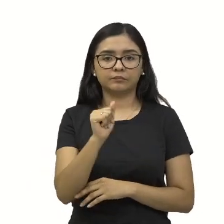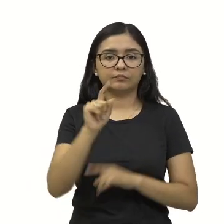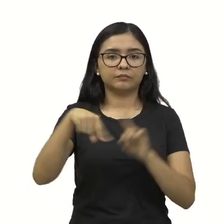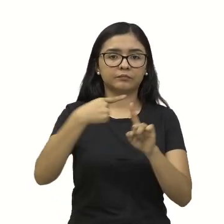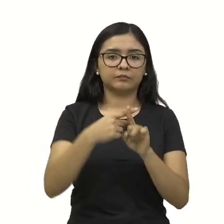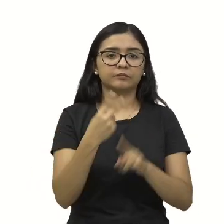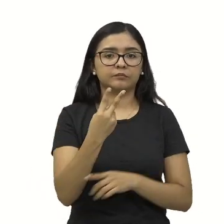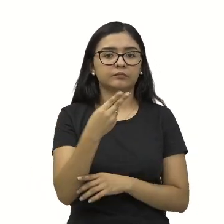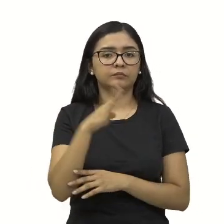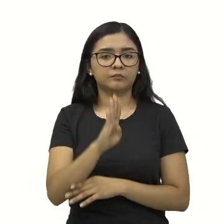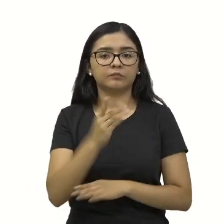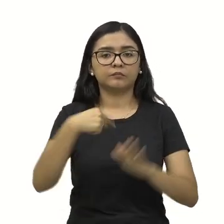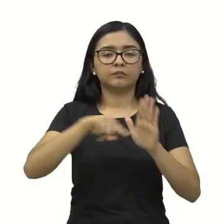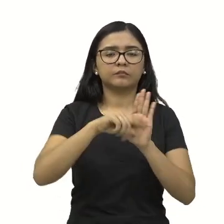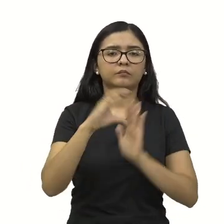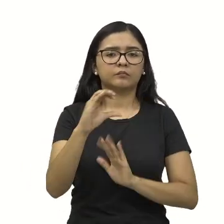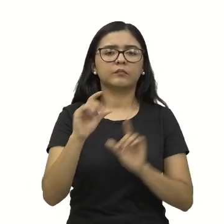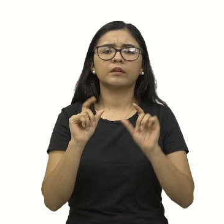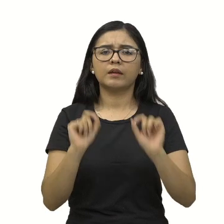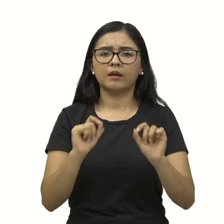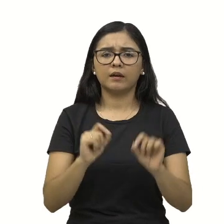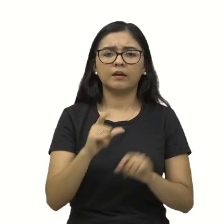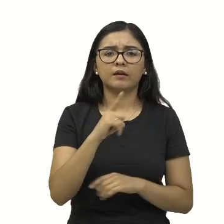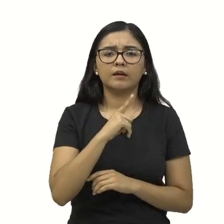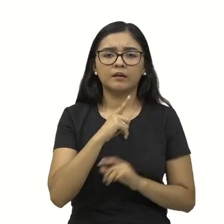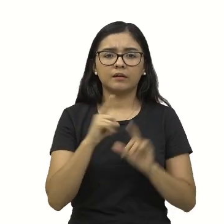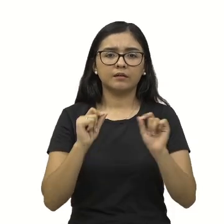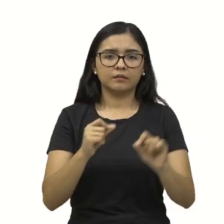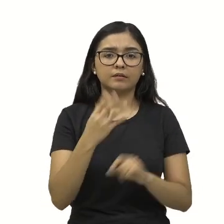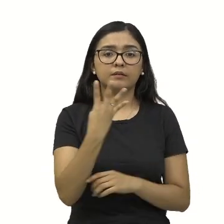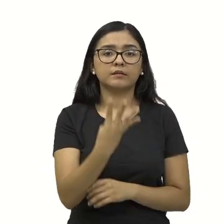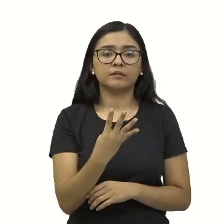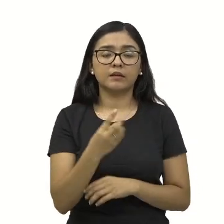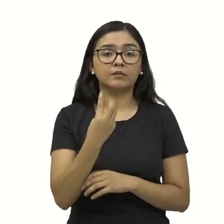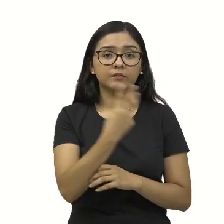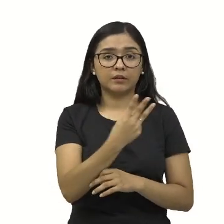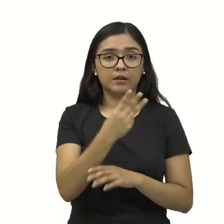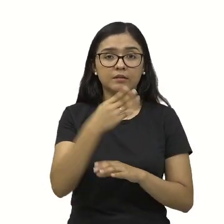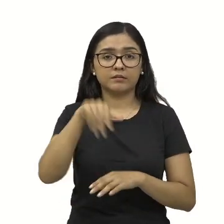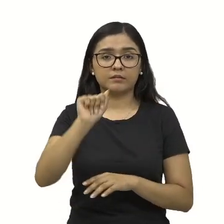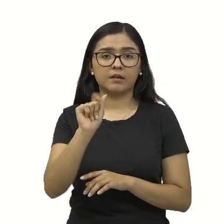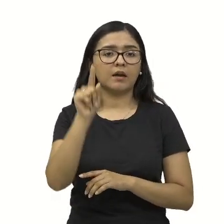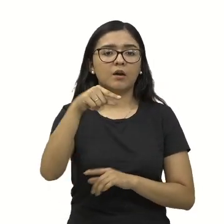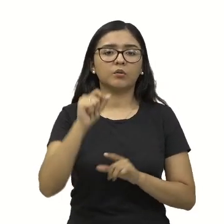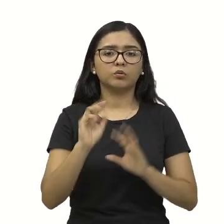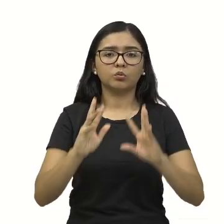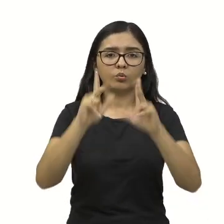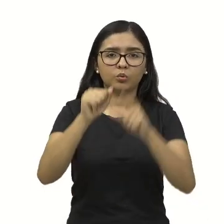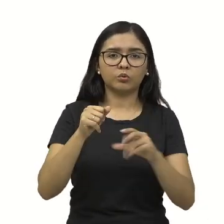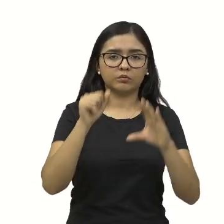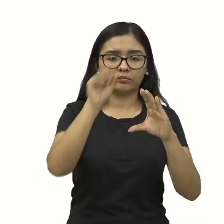C. Quem é 3A? 3A é toda essa matriz aqui que nós